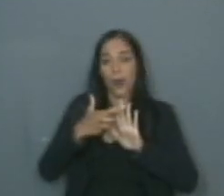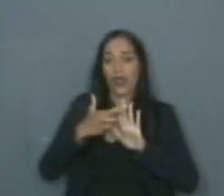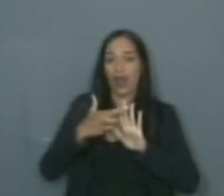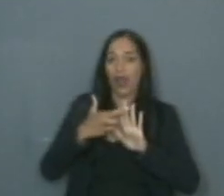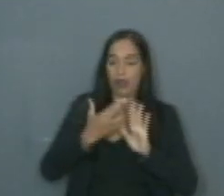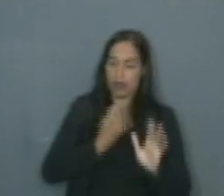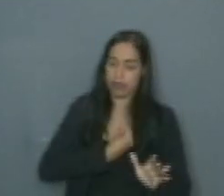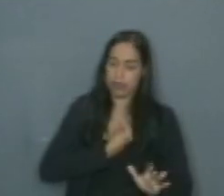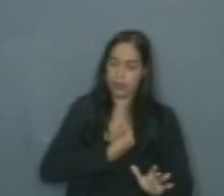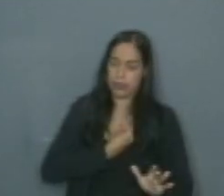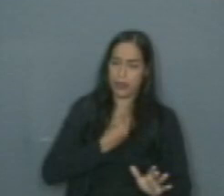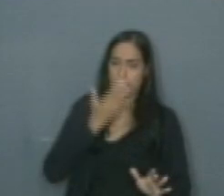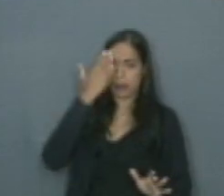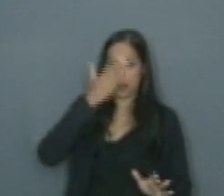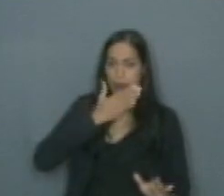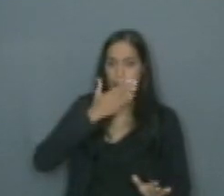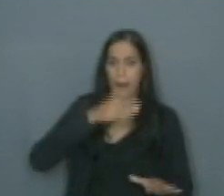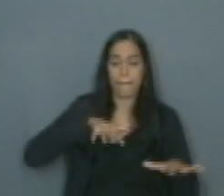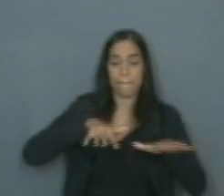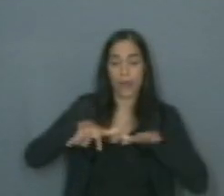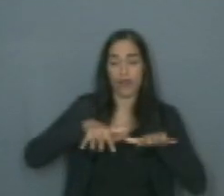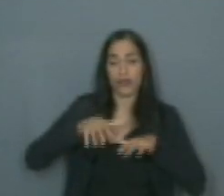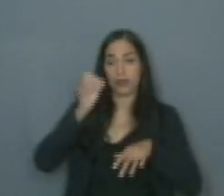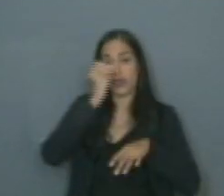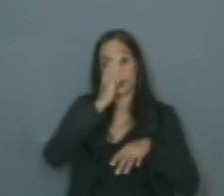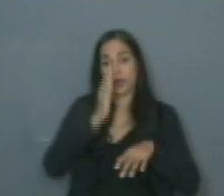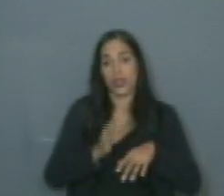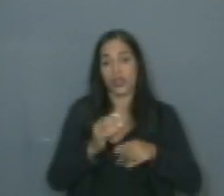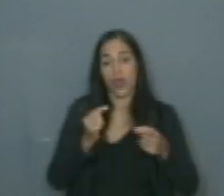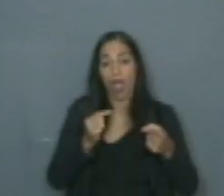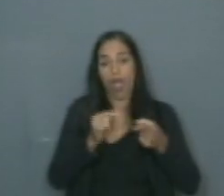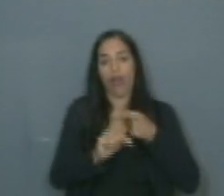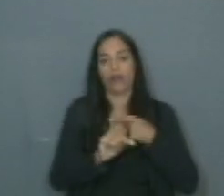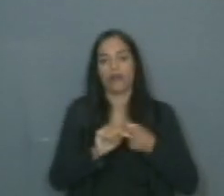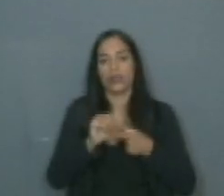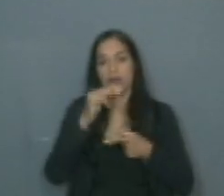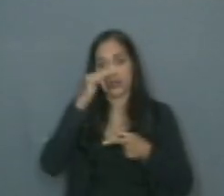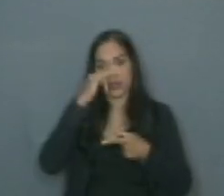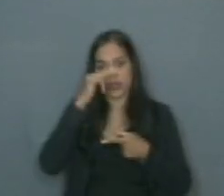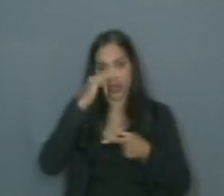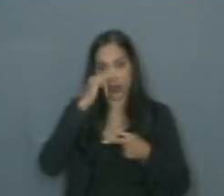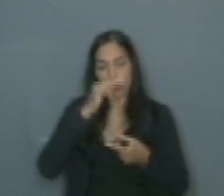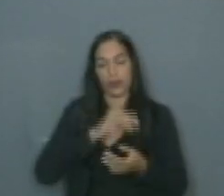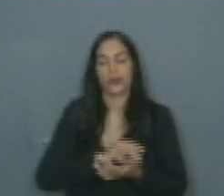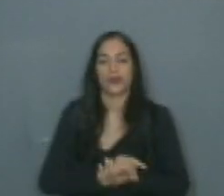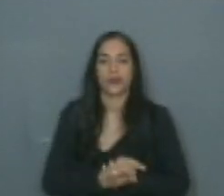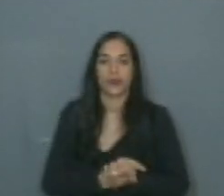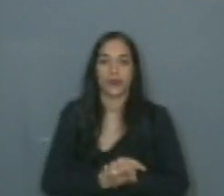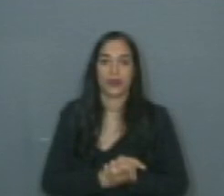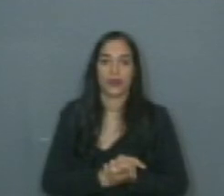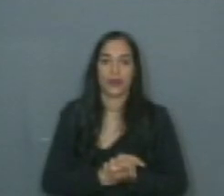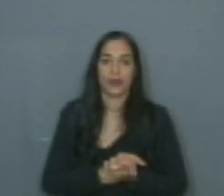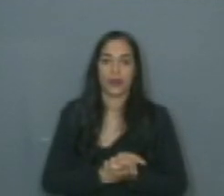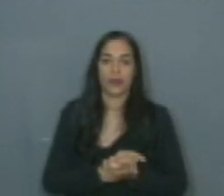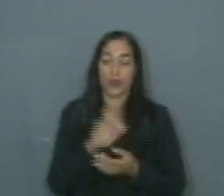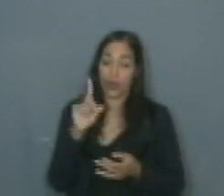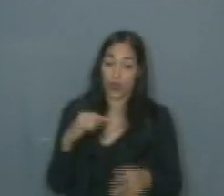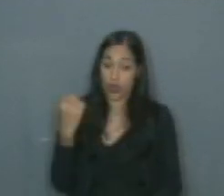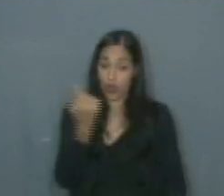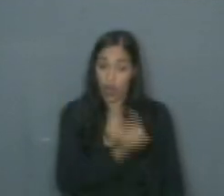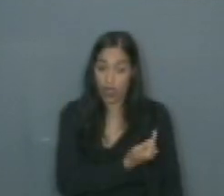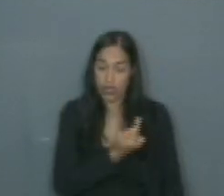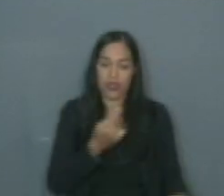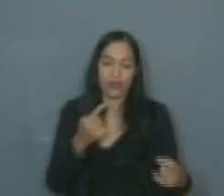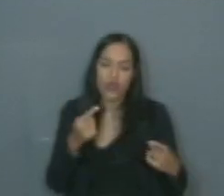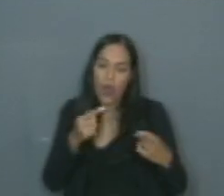realidade. Movimento Brasil Anticristão. Deixar claro aqui que nós somos